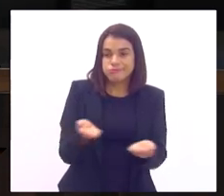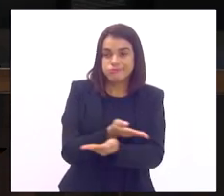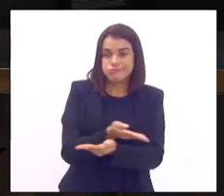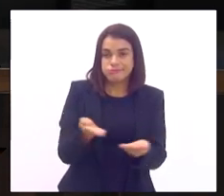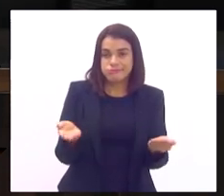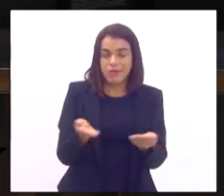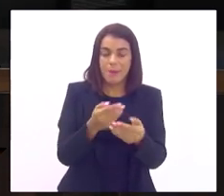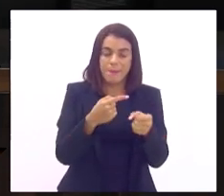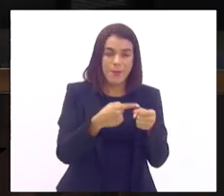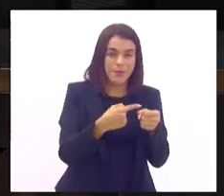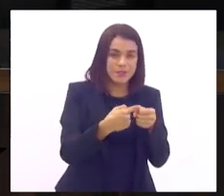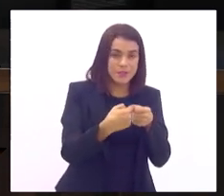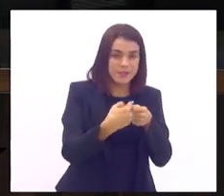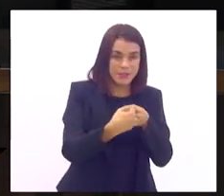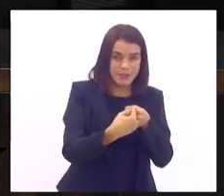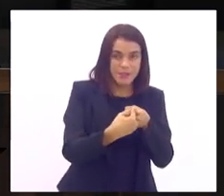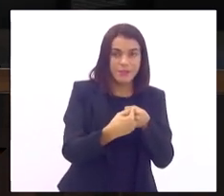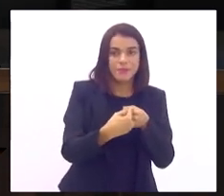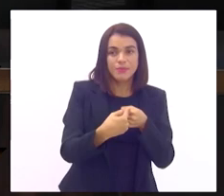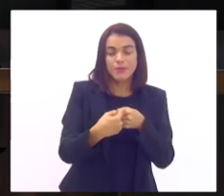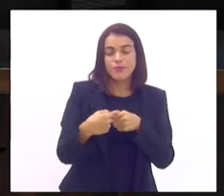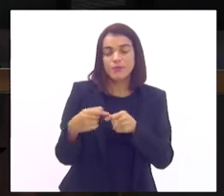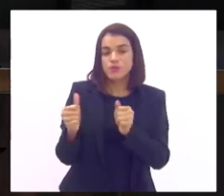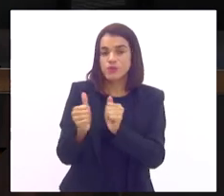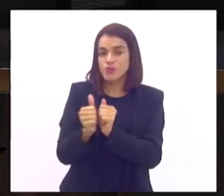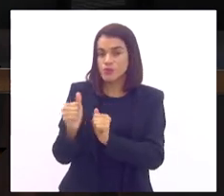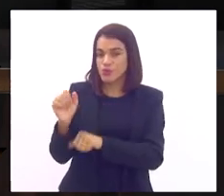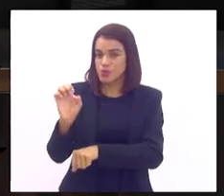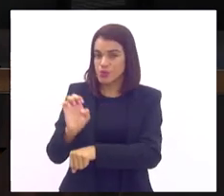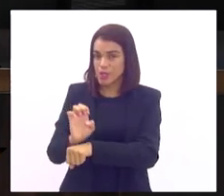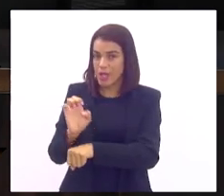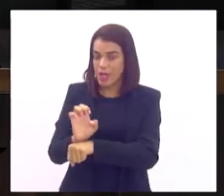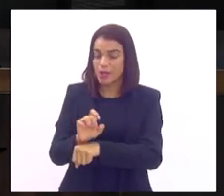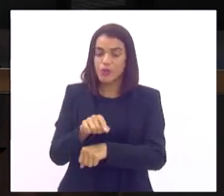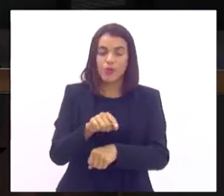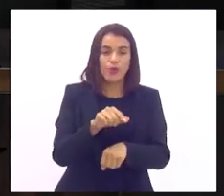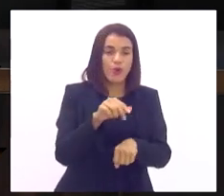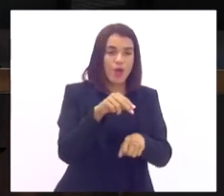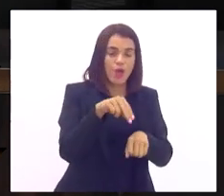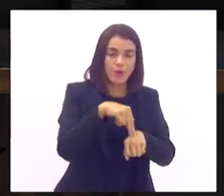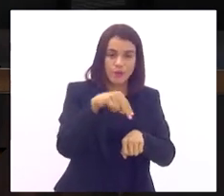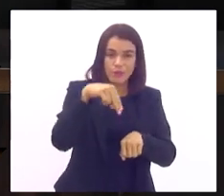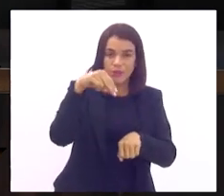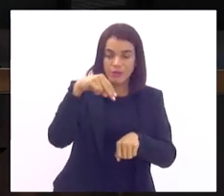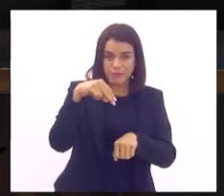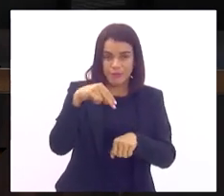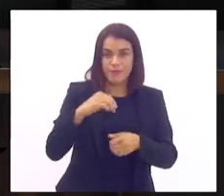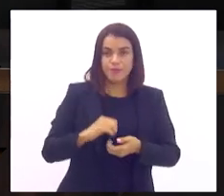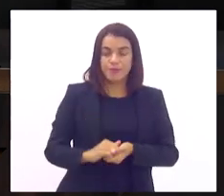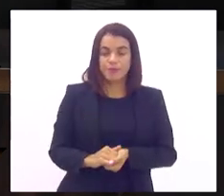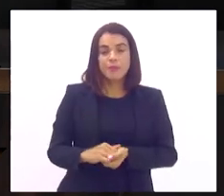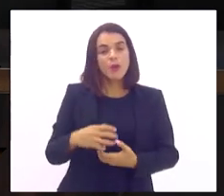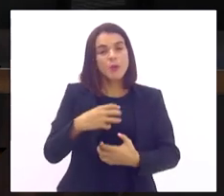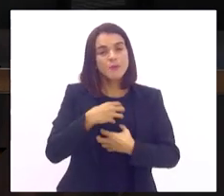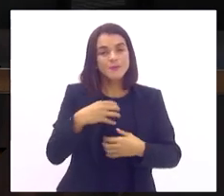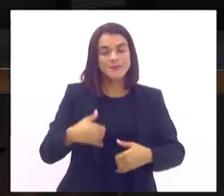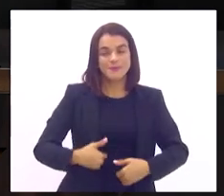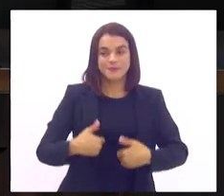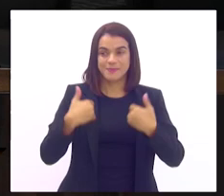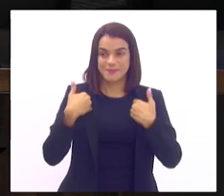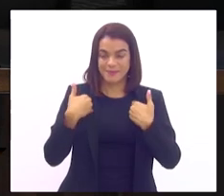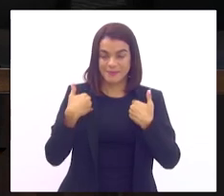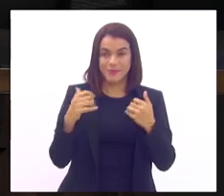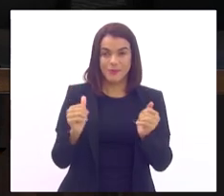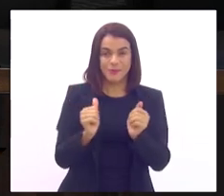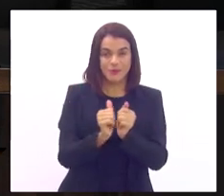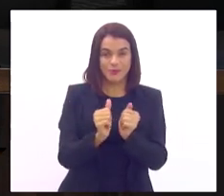nos municípios, com o Estado, com a União. E eu tenho muito, muito orgulho de,